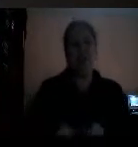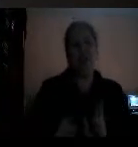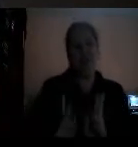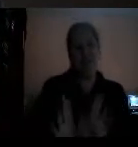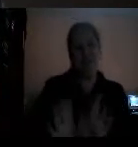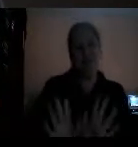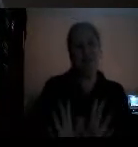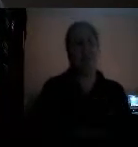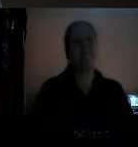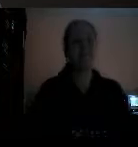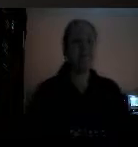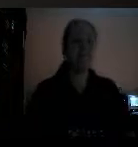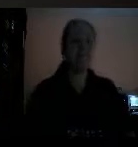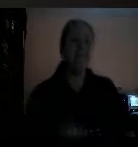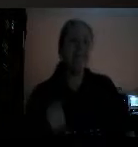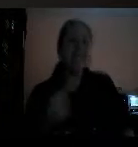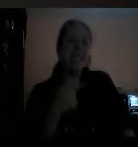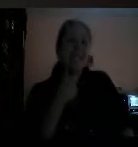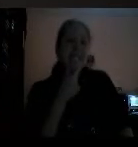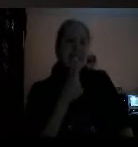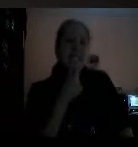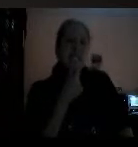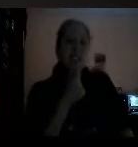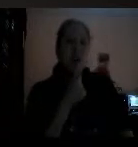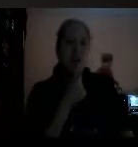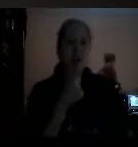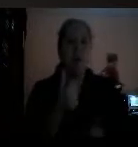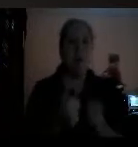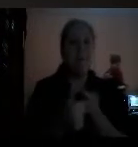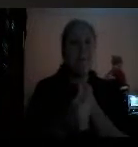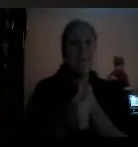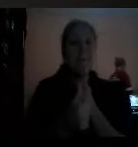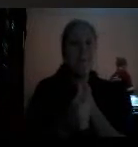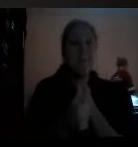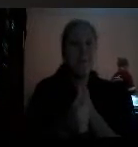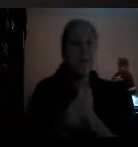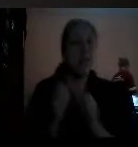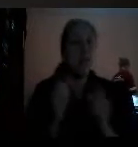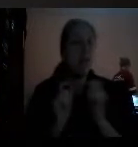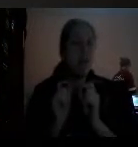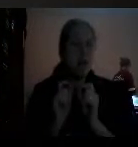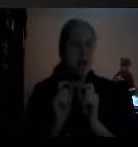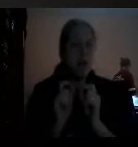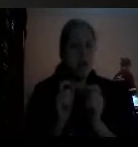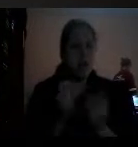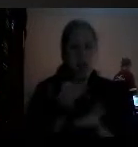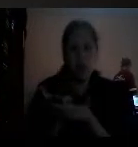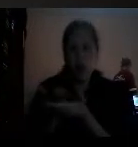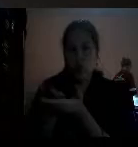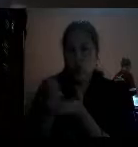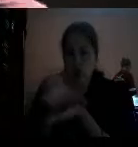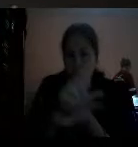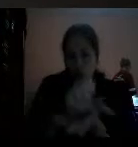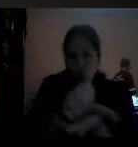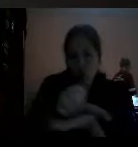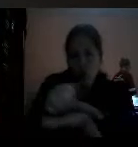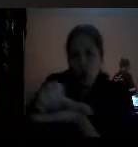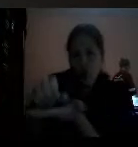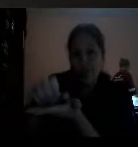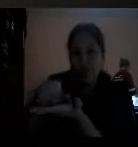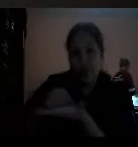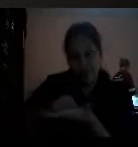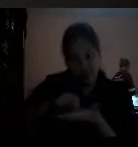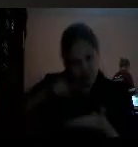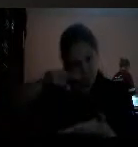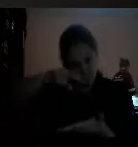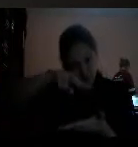a pegar os estudos do senhor Hatzel, dar uma analisada e cunhar o nome geopolítica. A partir dos